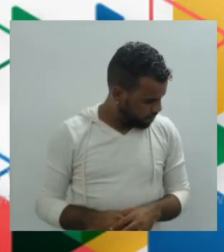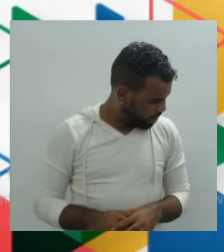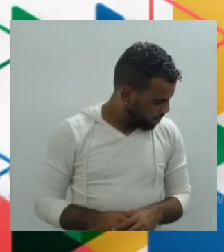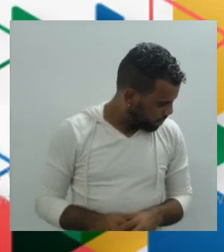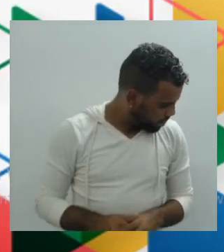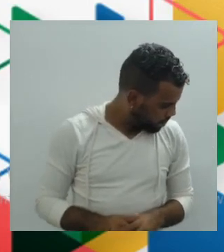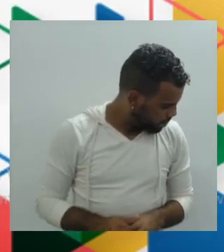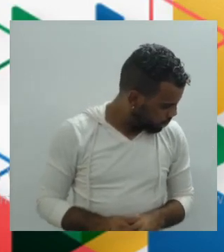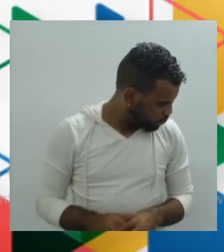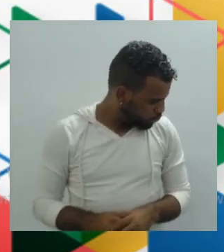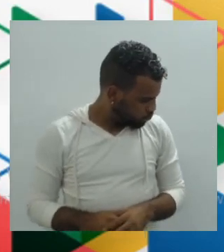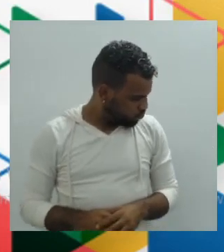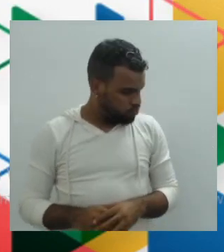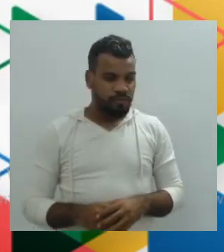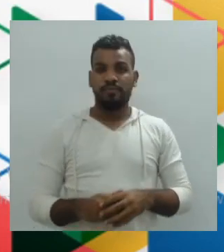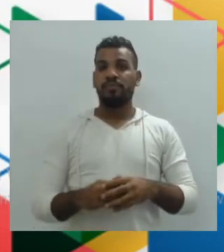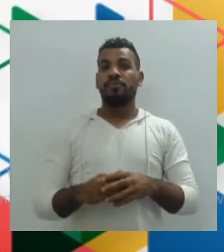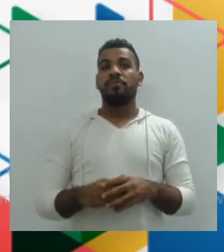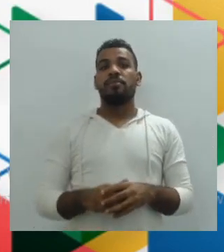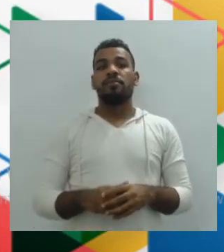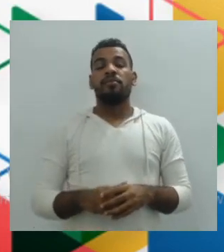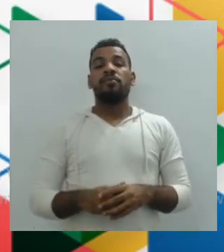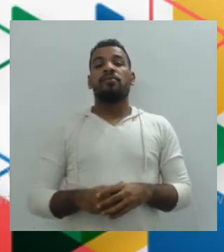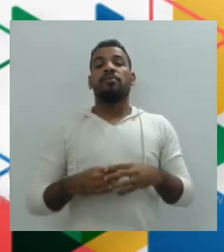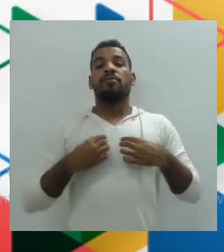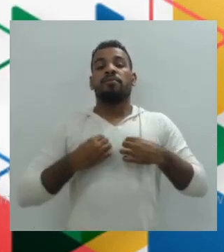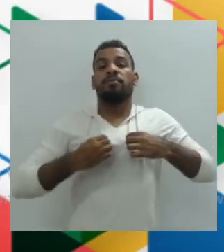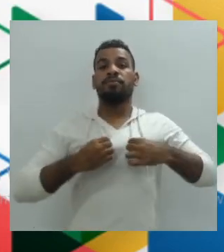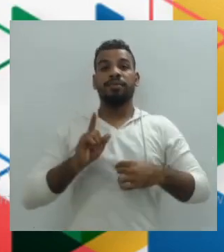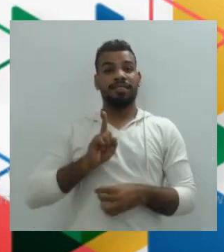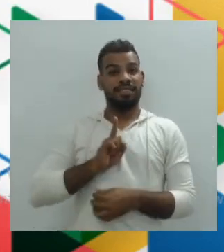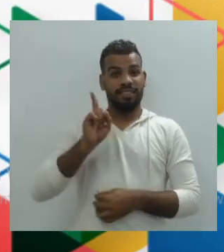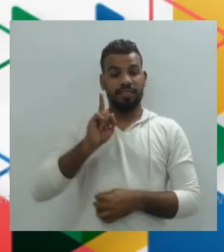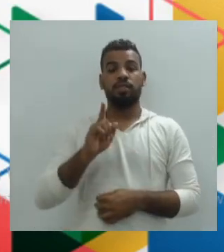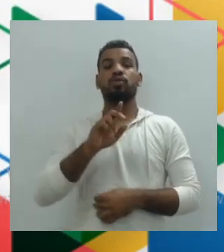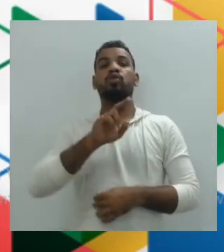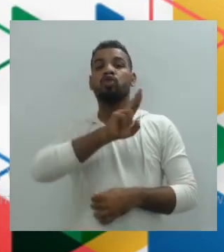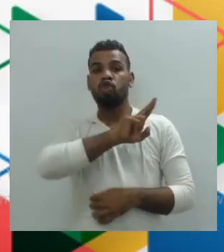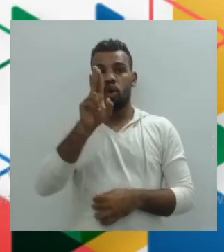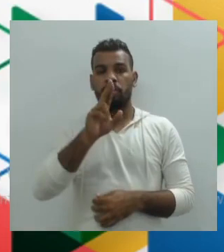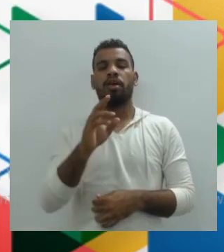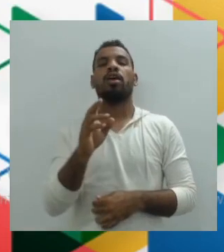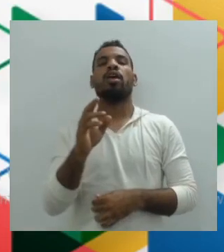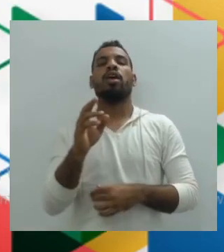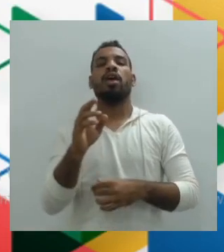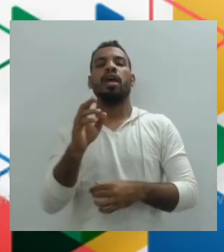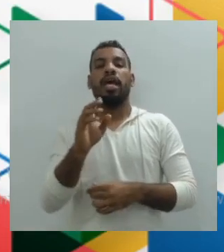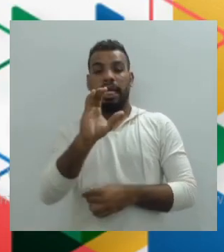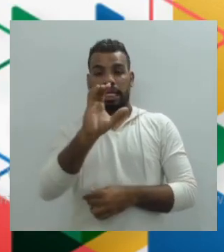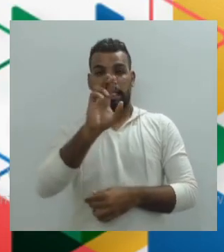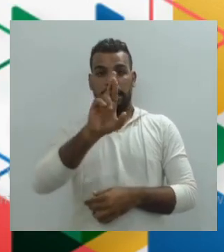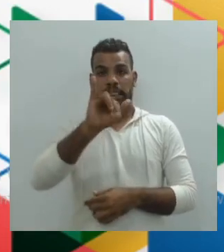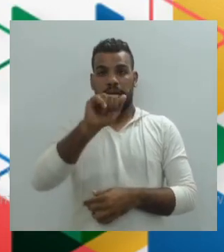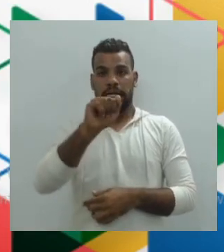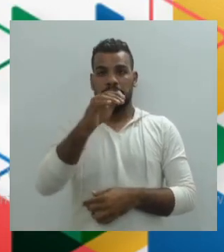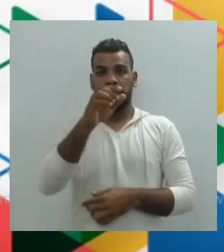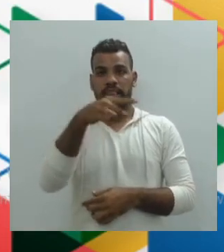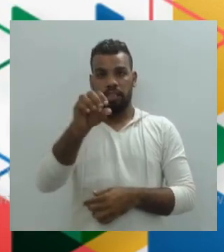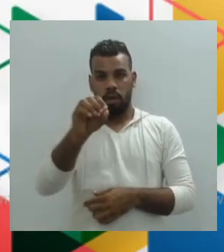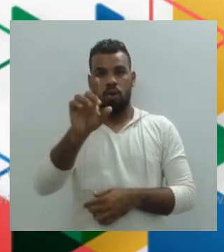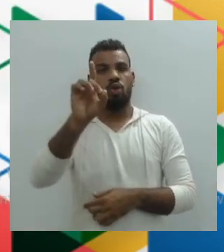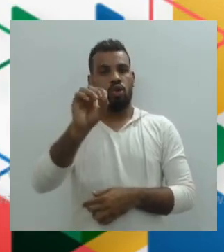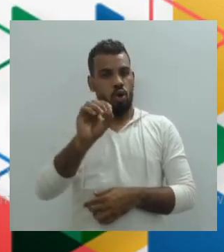no teto da Capela Sistina. Esse detalhe é chamado de a criação do homem. Então você vê uma